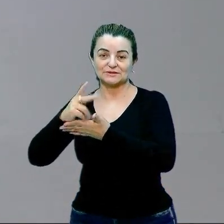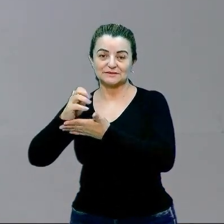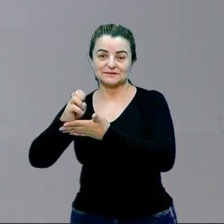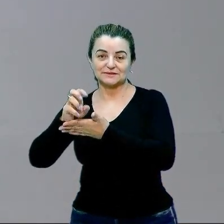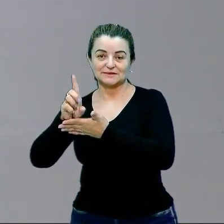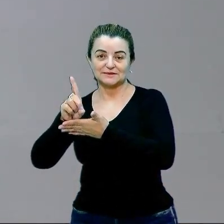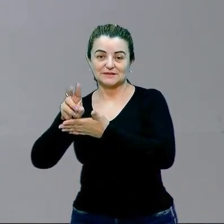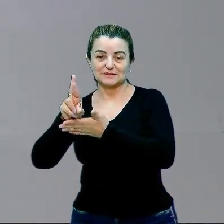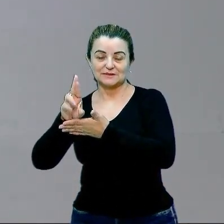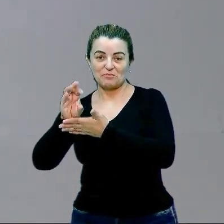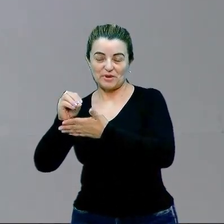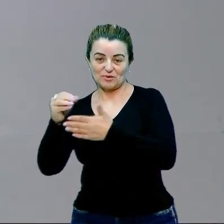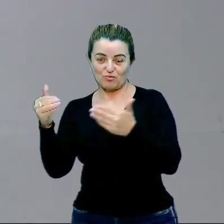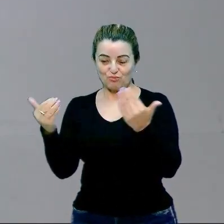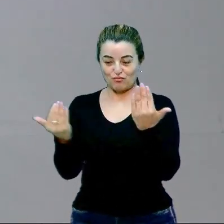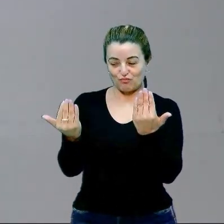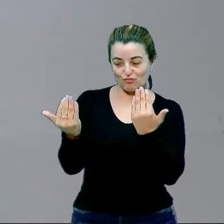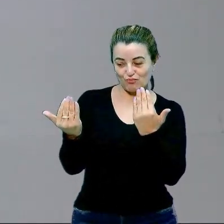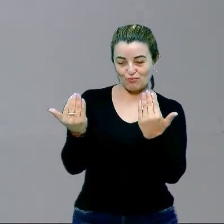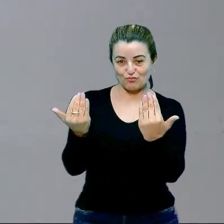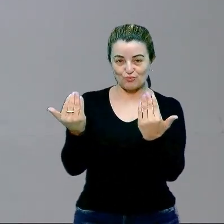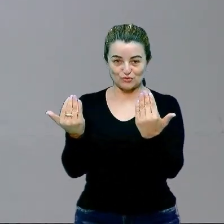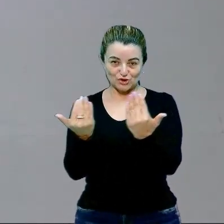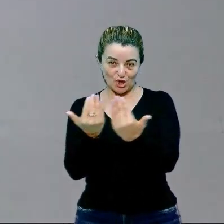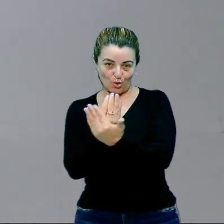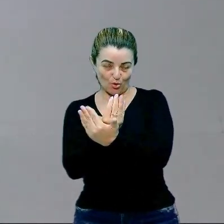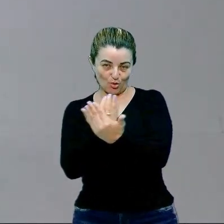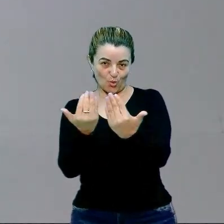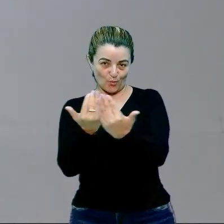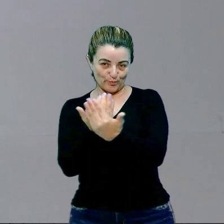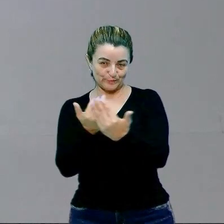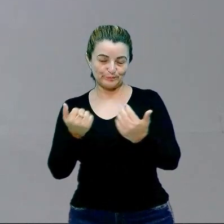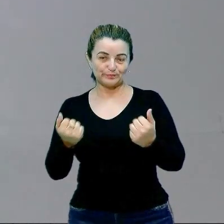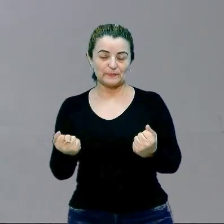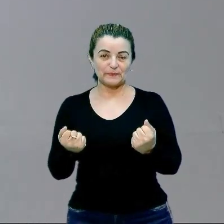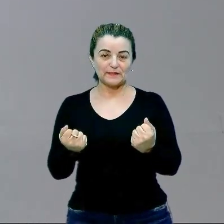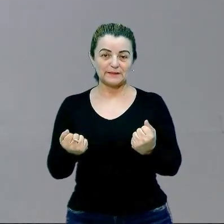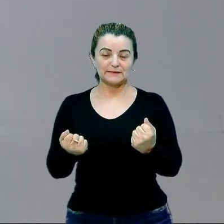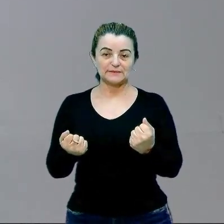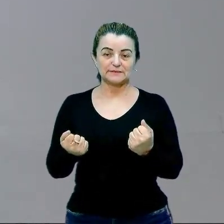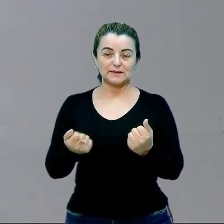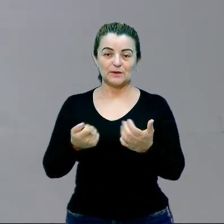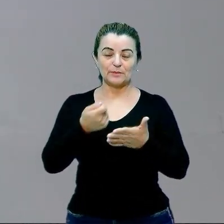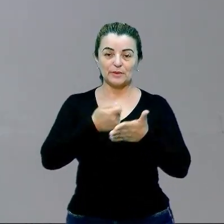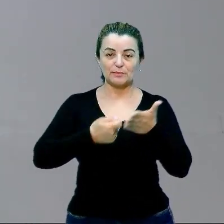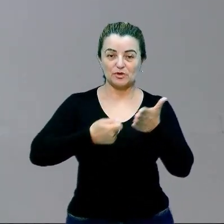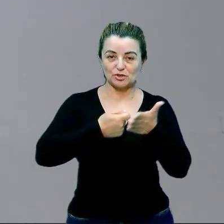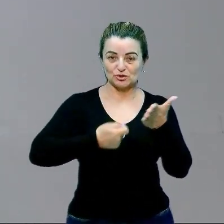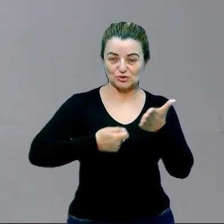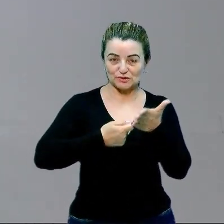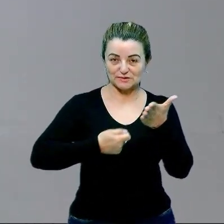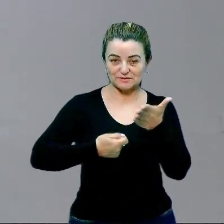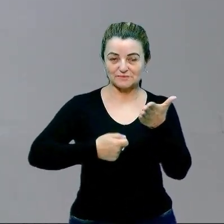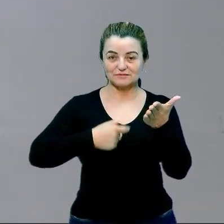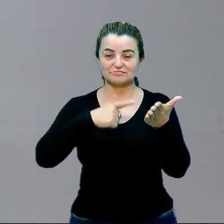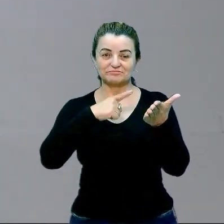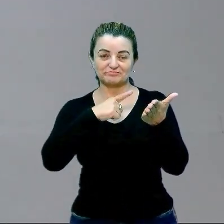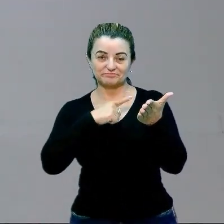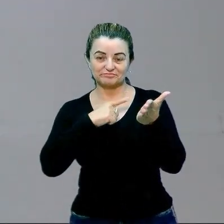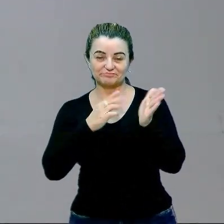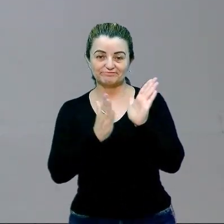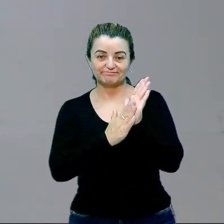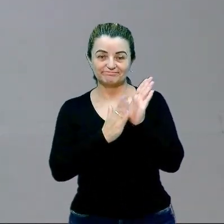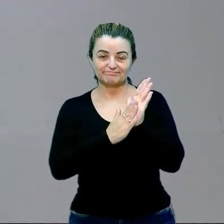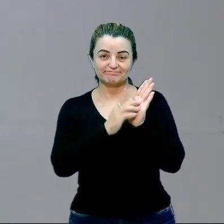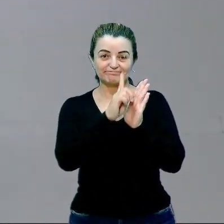vem, professora. Carta de Pero Vaz de Caminha é o primeiro registro escrito que eu tenho datado lá